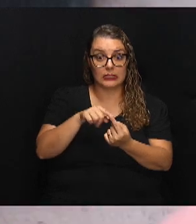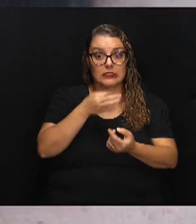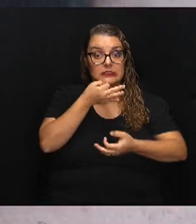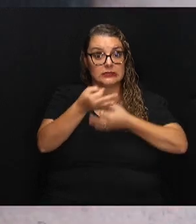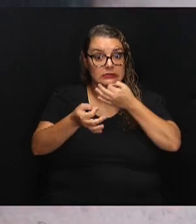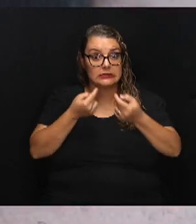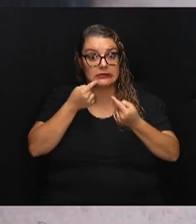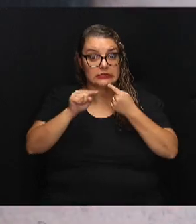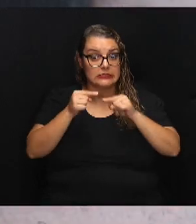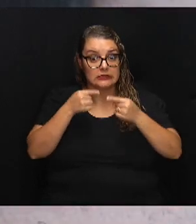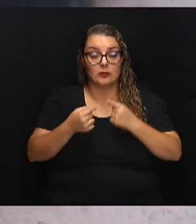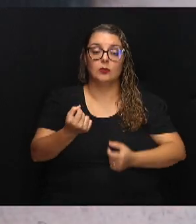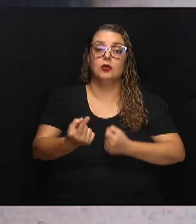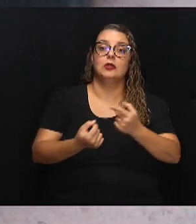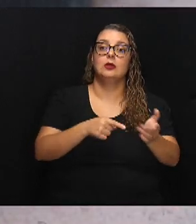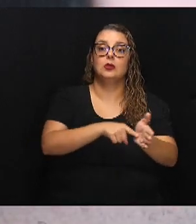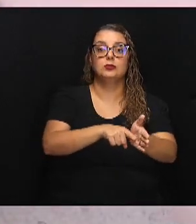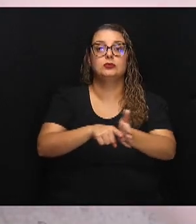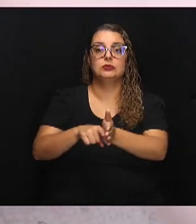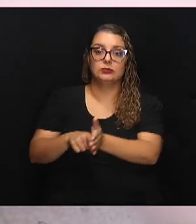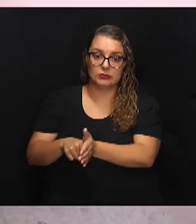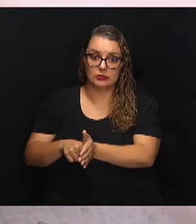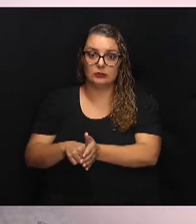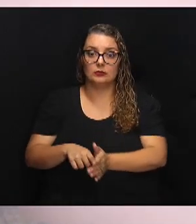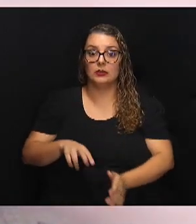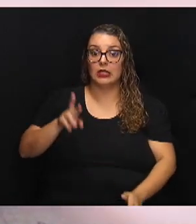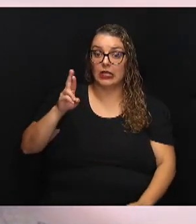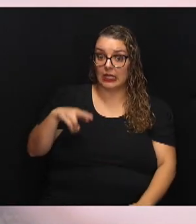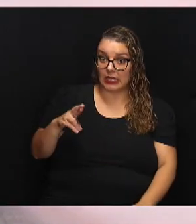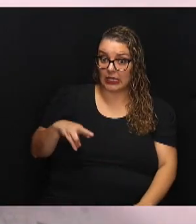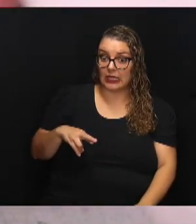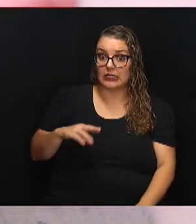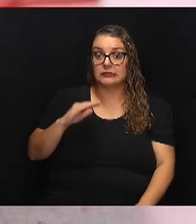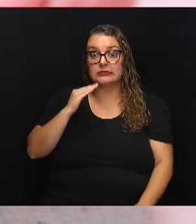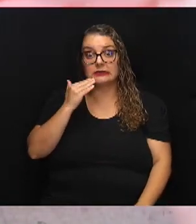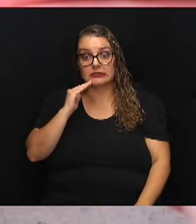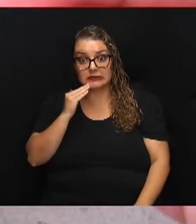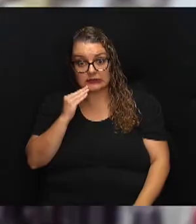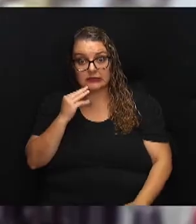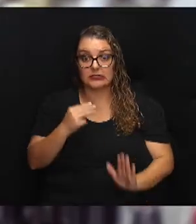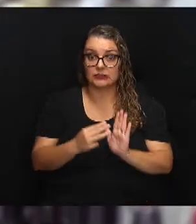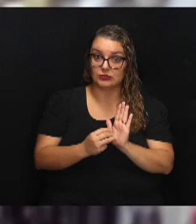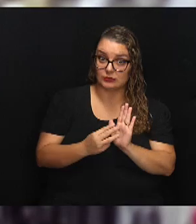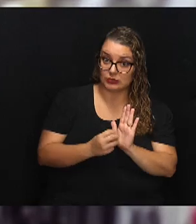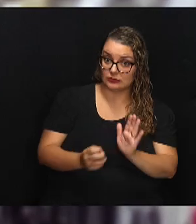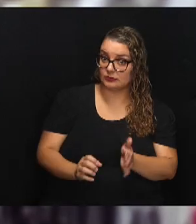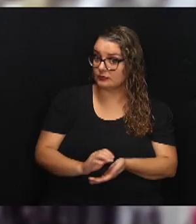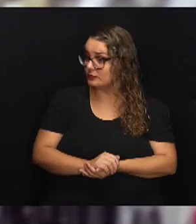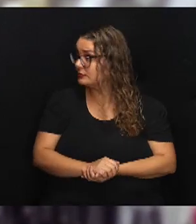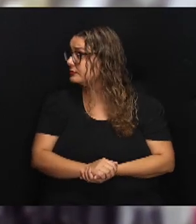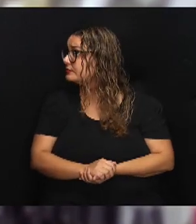por parte de alguns pesquisadores devido a possíveis falhas de metodologia.